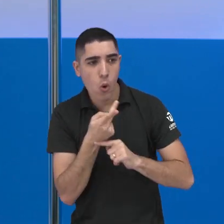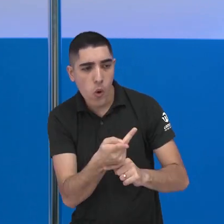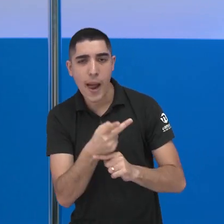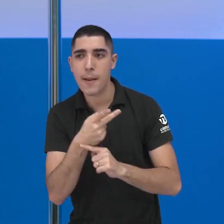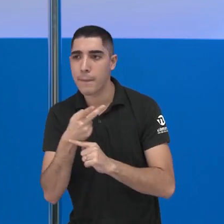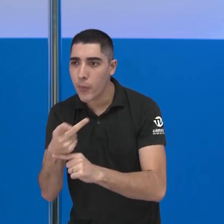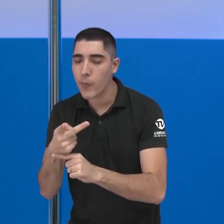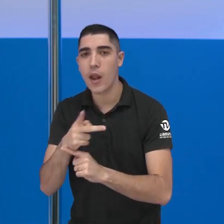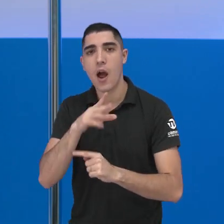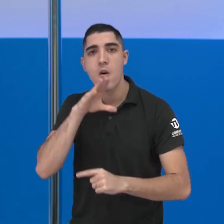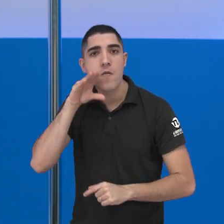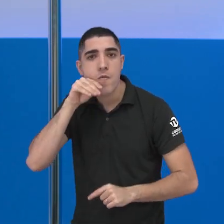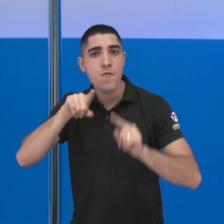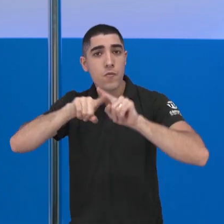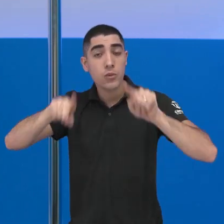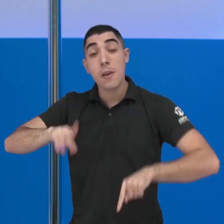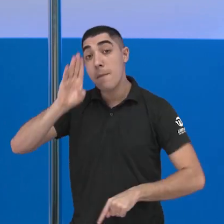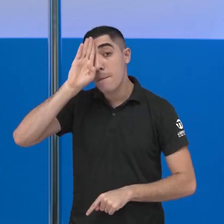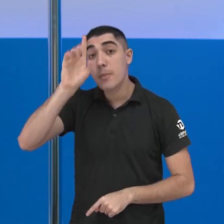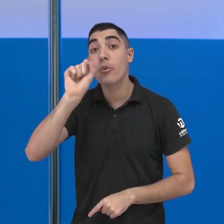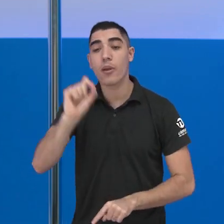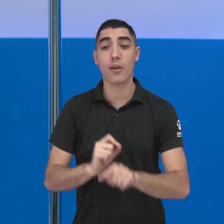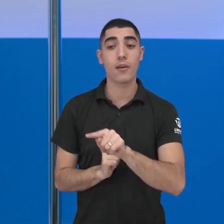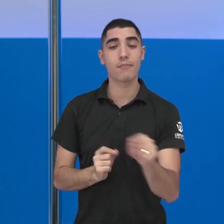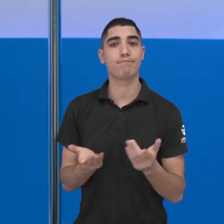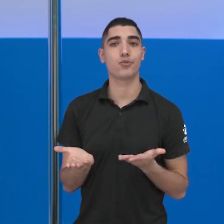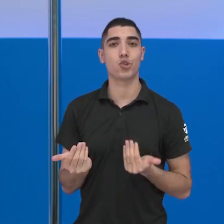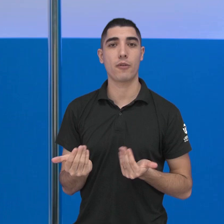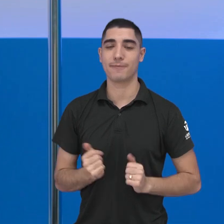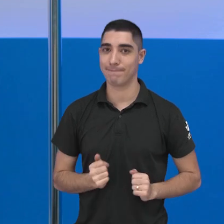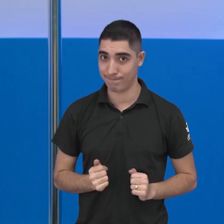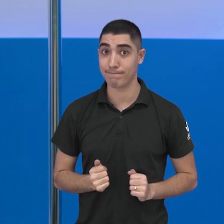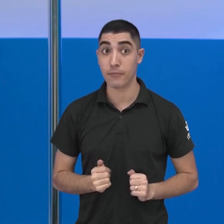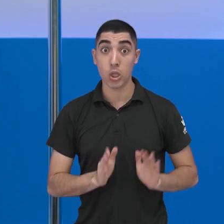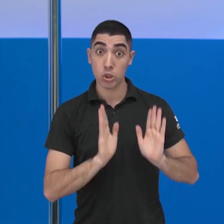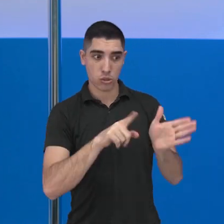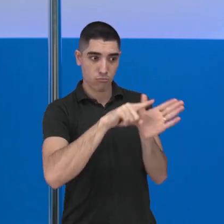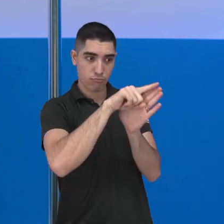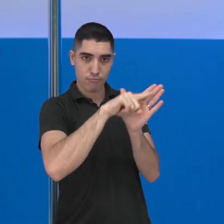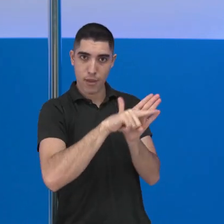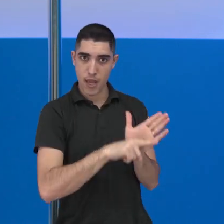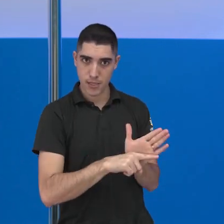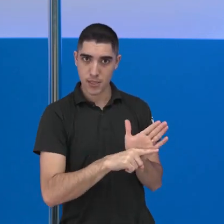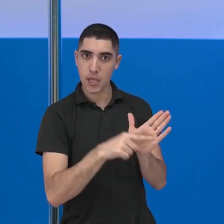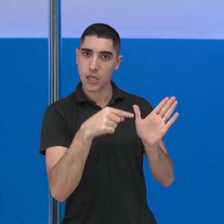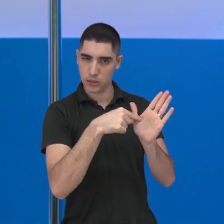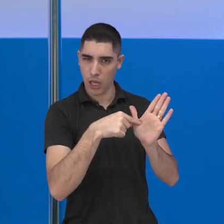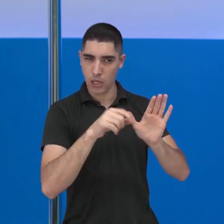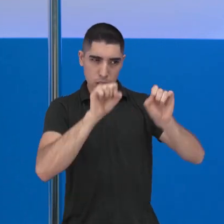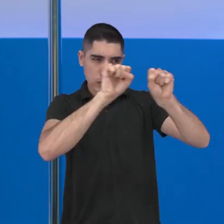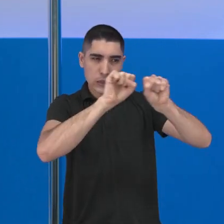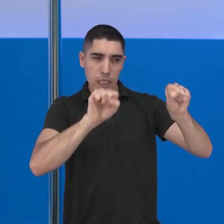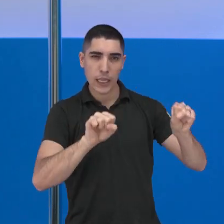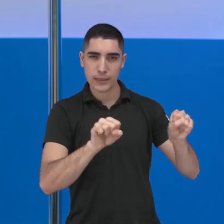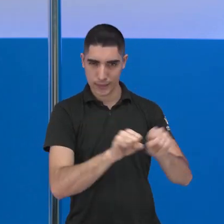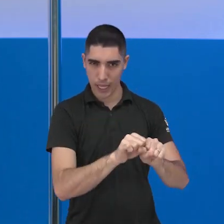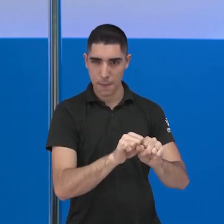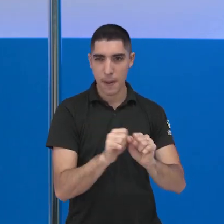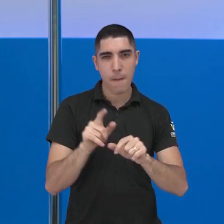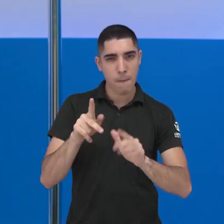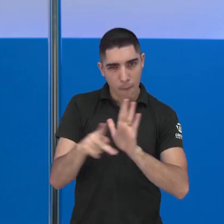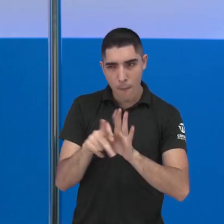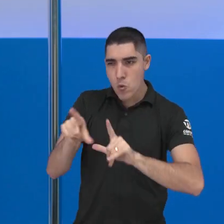funcionários, principalmente com uma mão de obra mais jovem. Pesquisa realizada por uma plataforma de